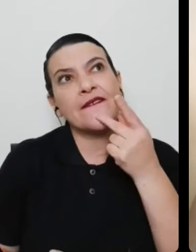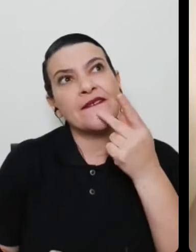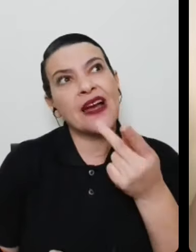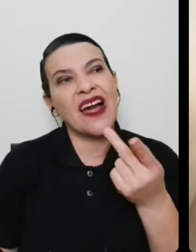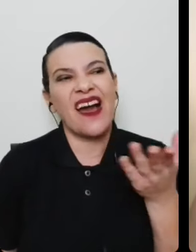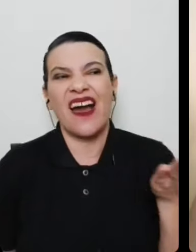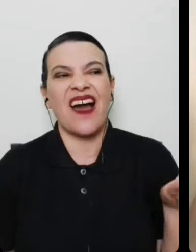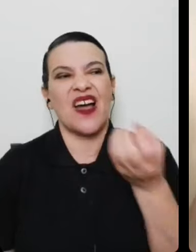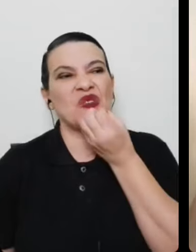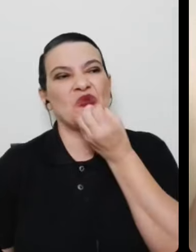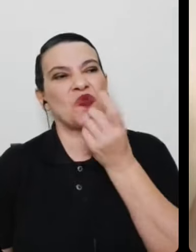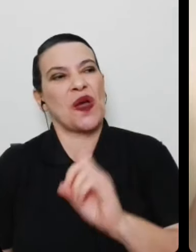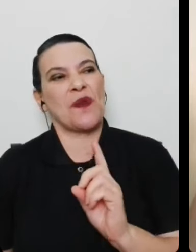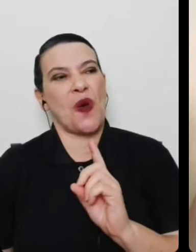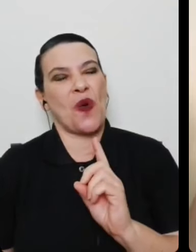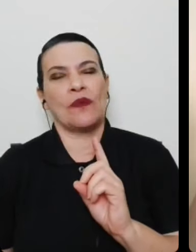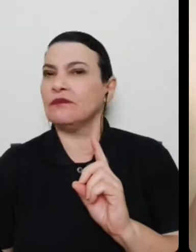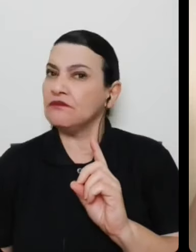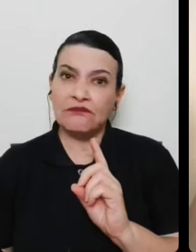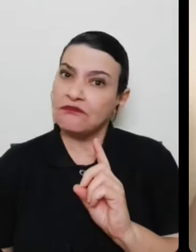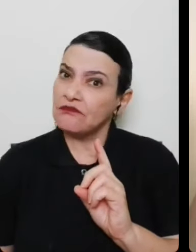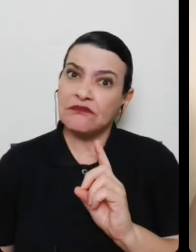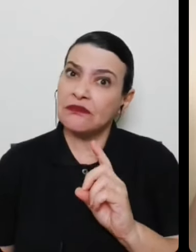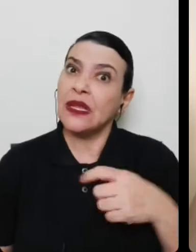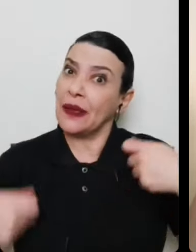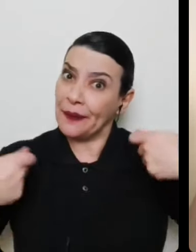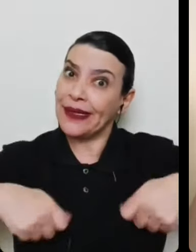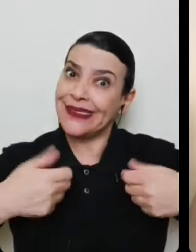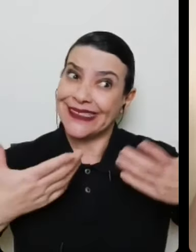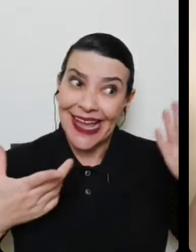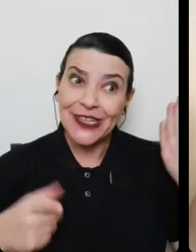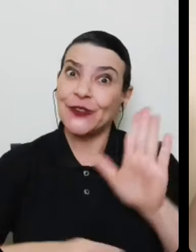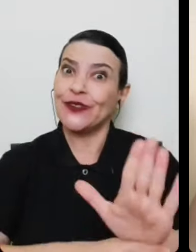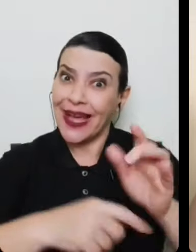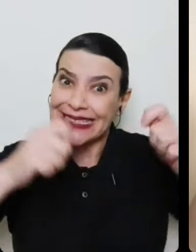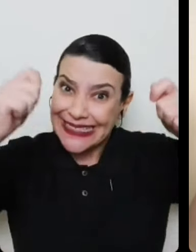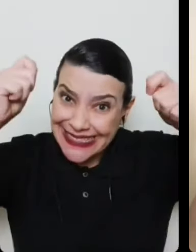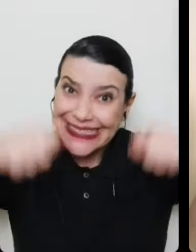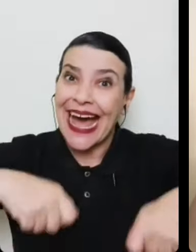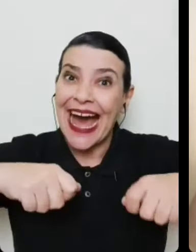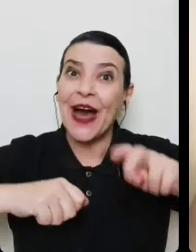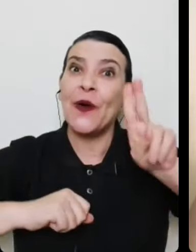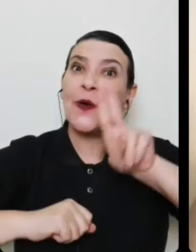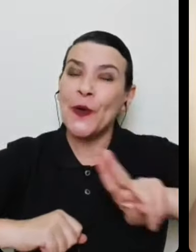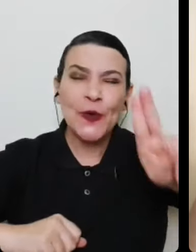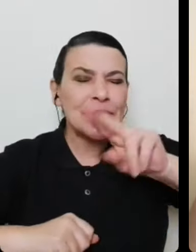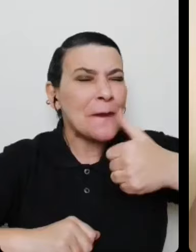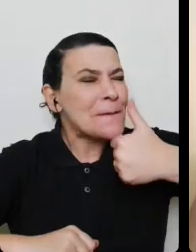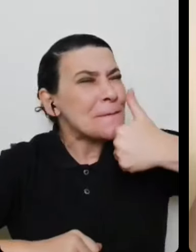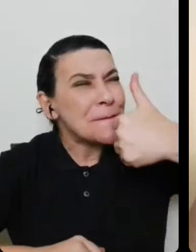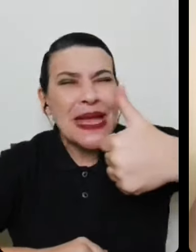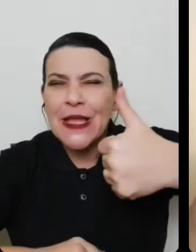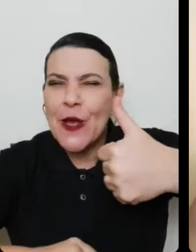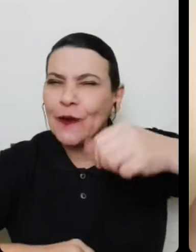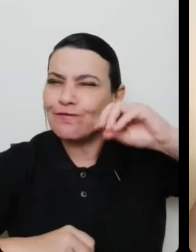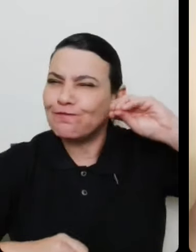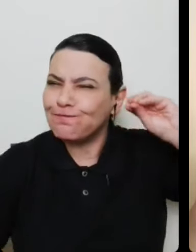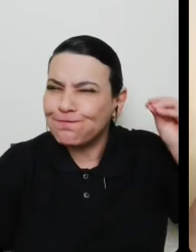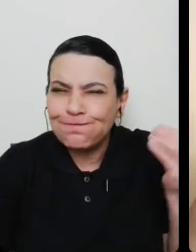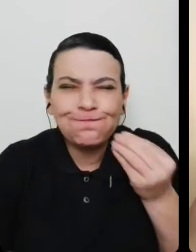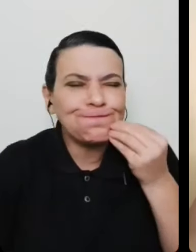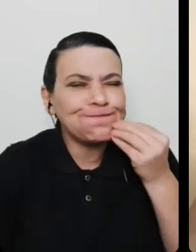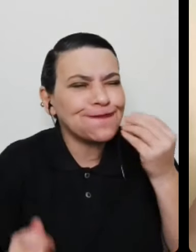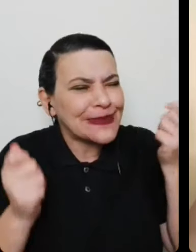não funciona. Cabe a gente fazer funcionar. Cabe a gente tirar o melhor proveito daquilo que já está